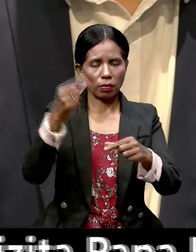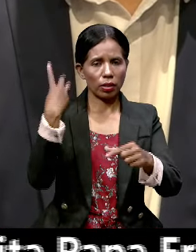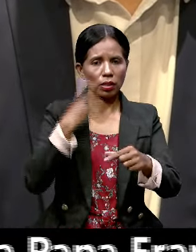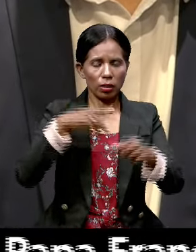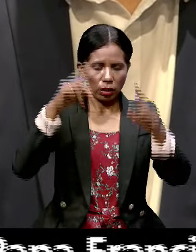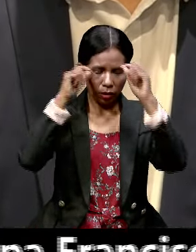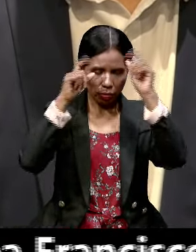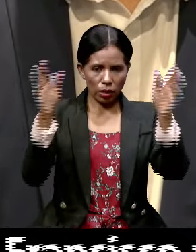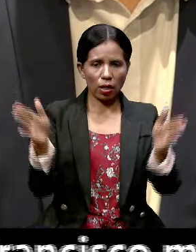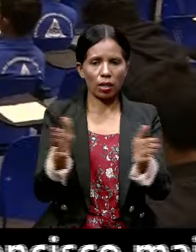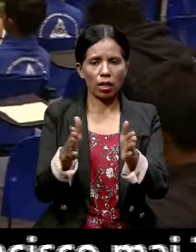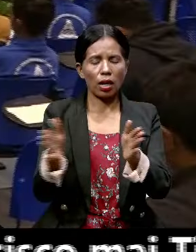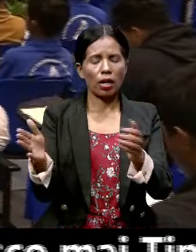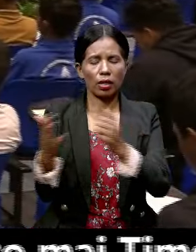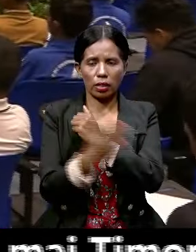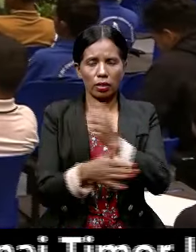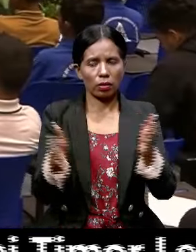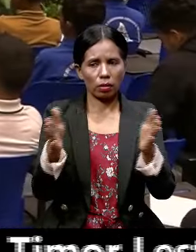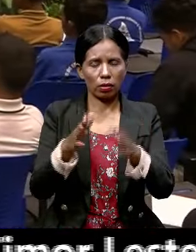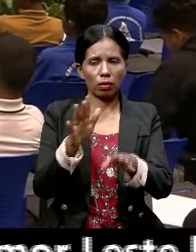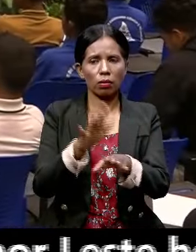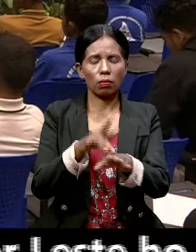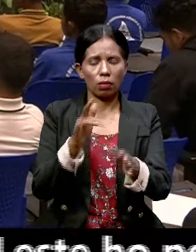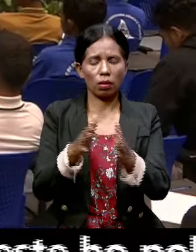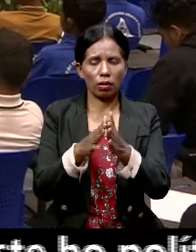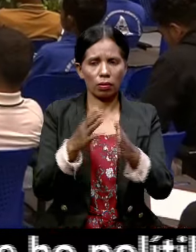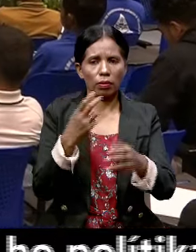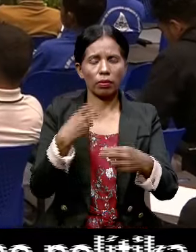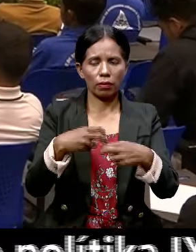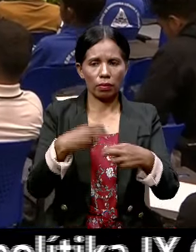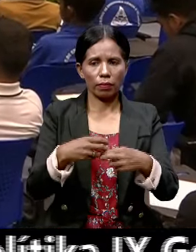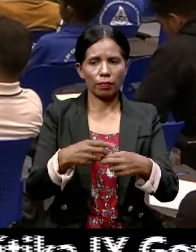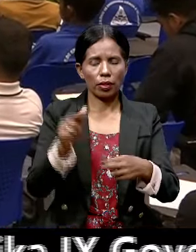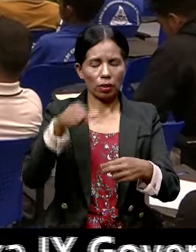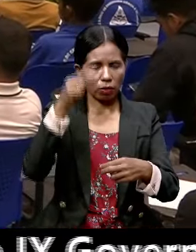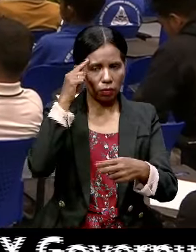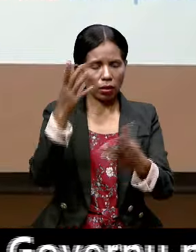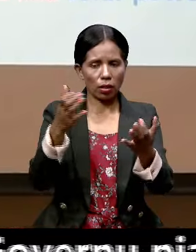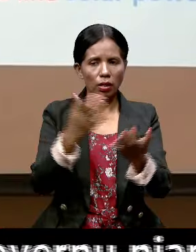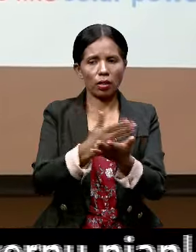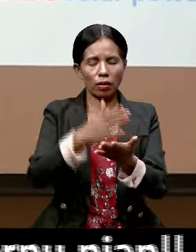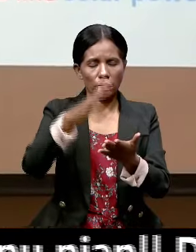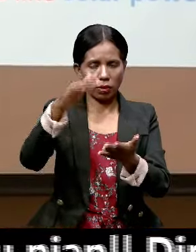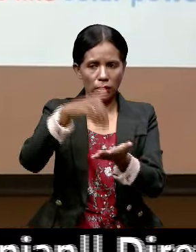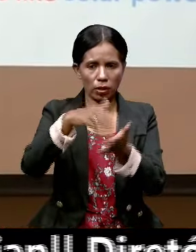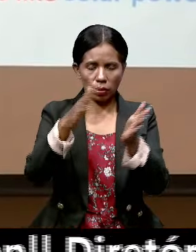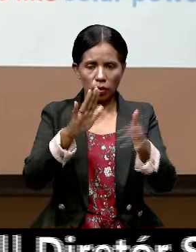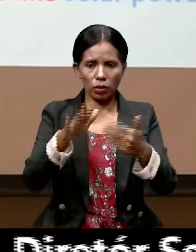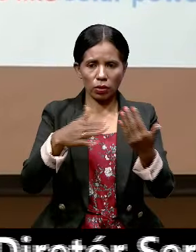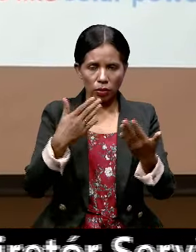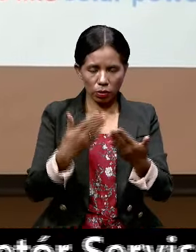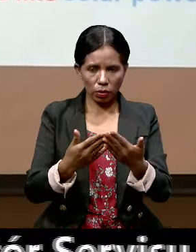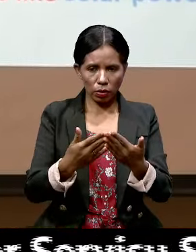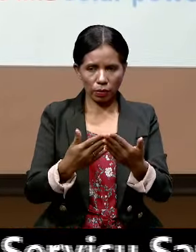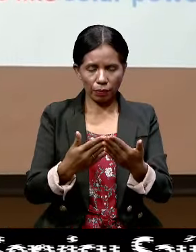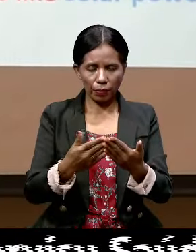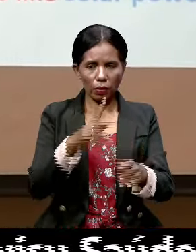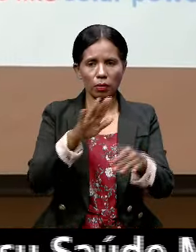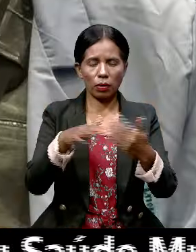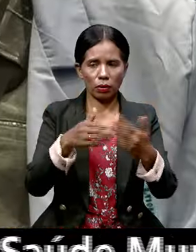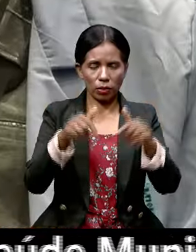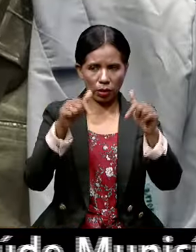ne as nação kikua ni impacto makas nebe foi mai governo a cara tu serva estudante sira pa convidar